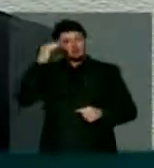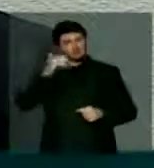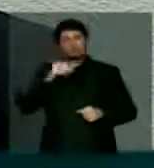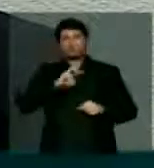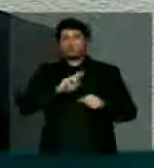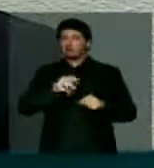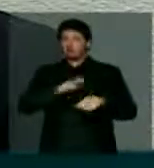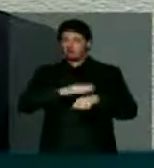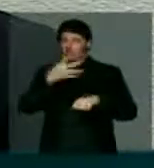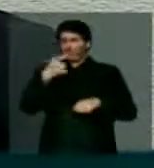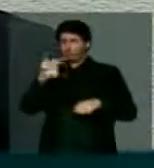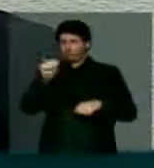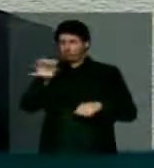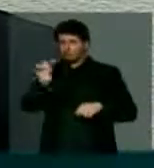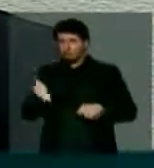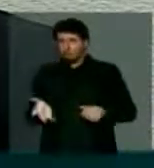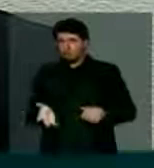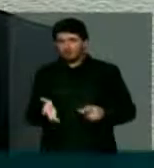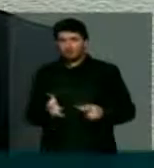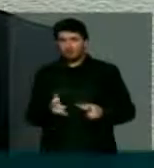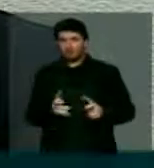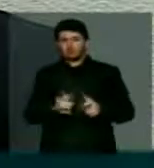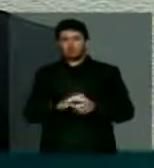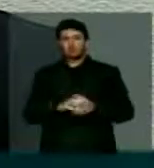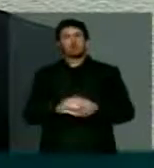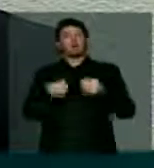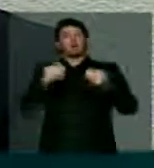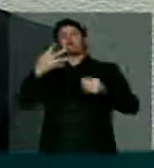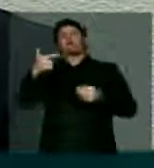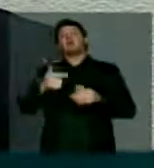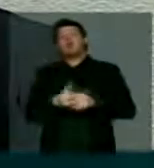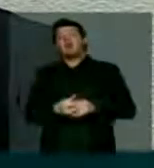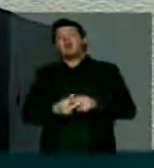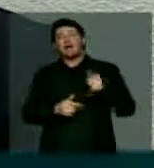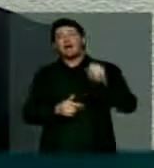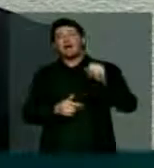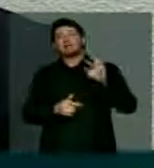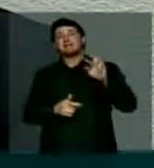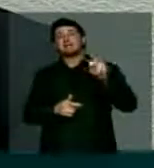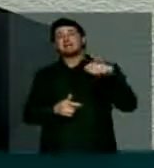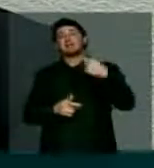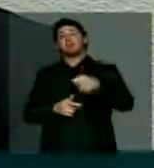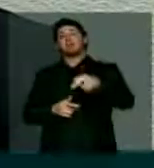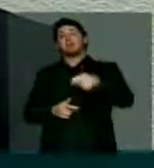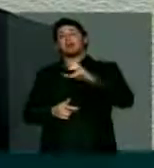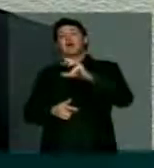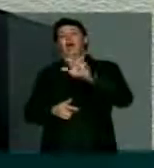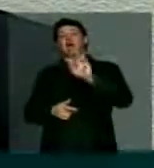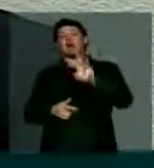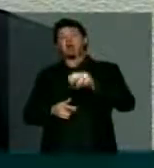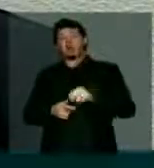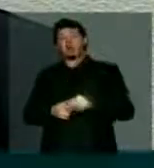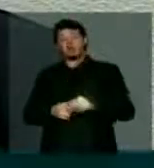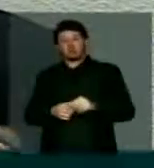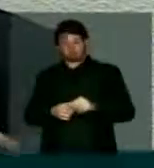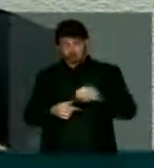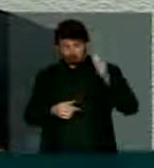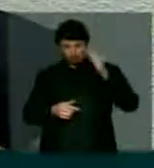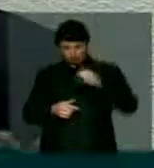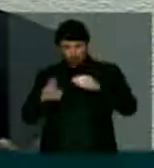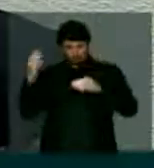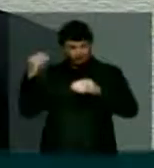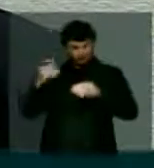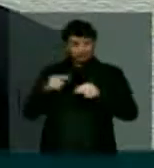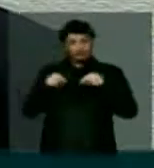é mais 42, não é isso? Não, como é que não é 42? Quanto é que a Astra Oil pagou a CRAL? Diretamente,